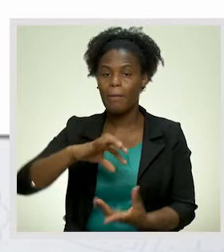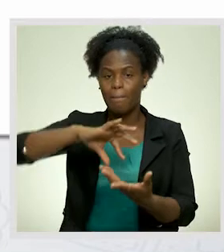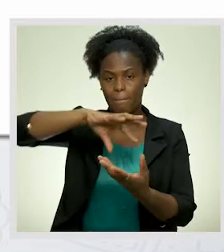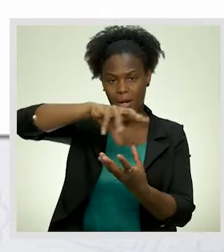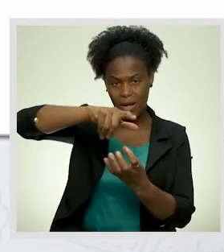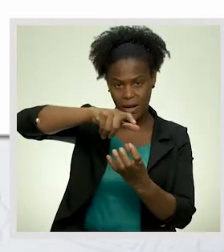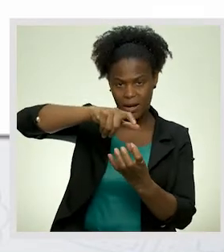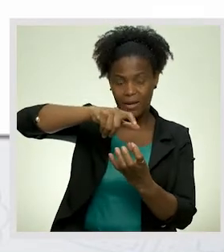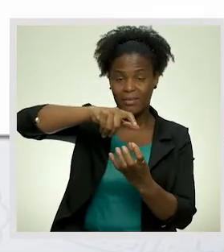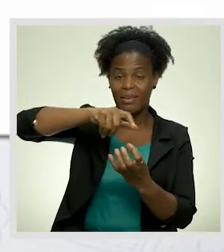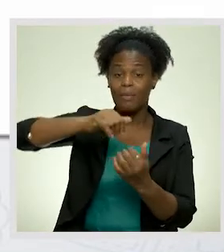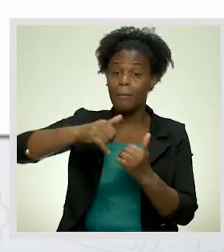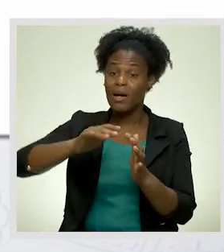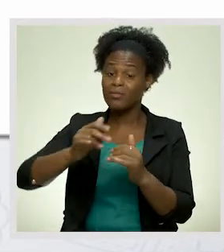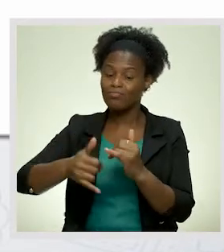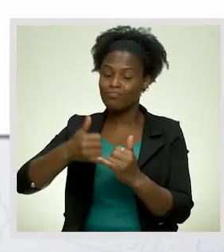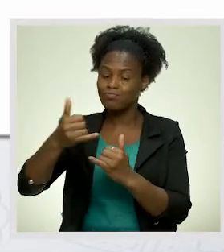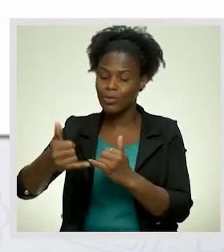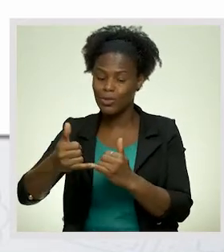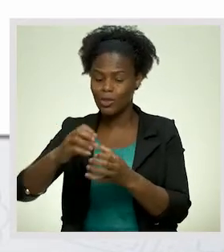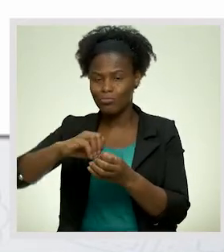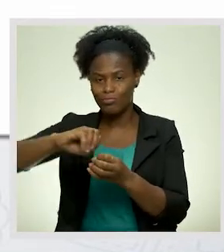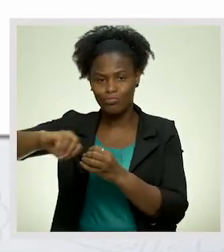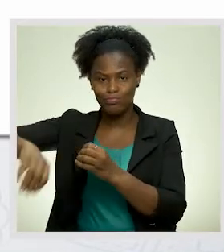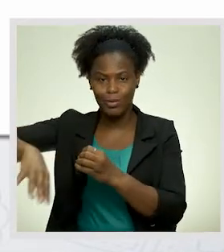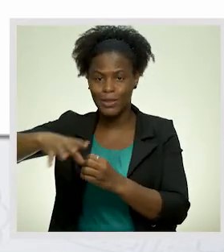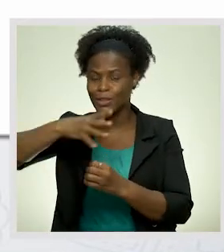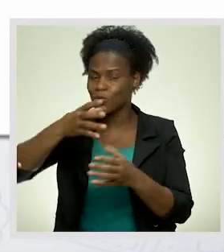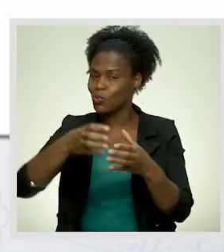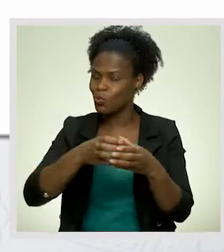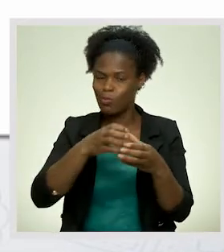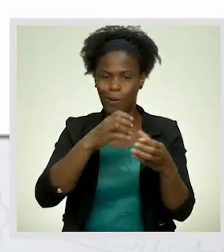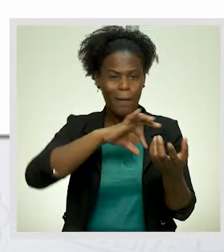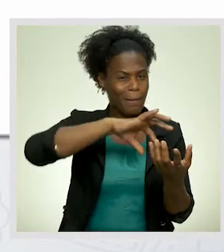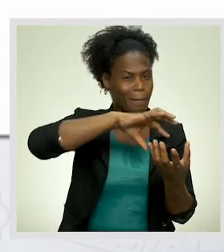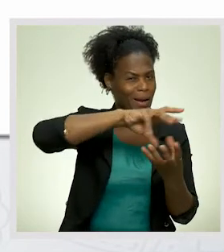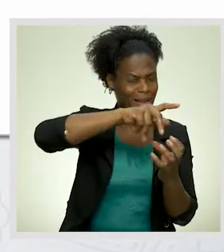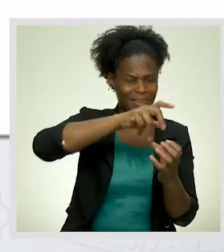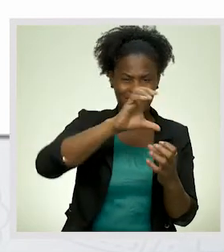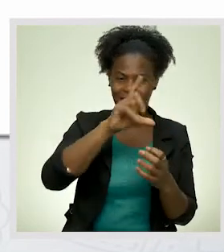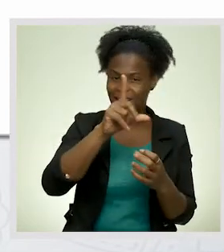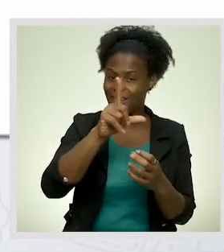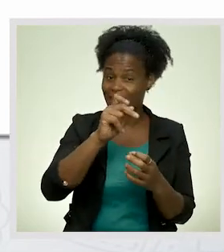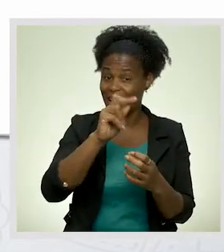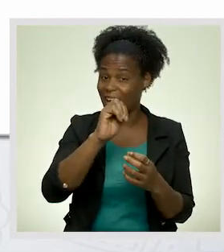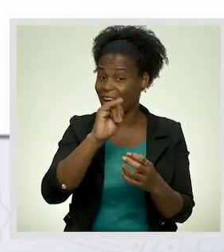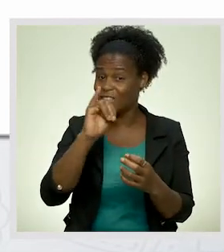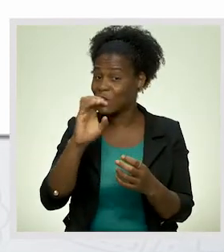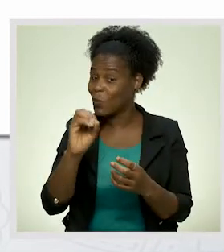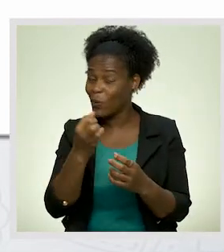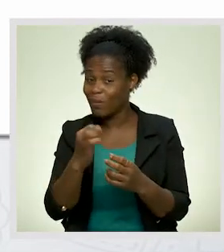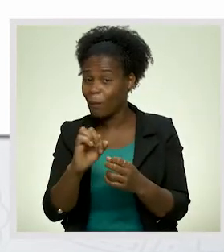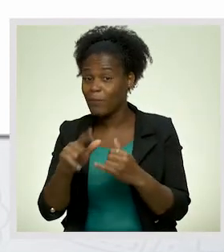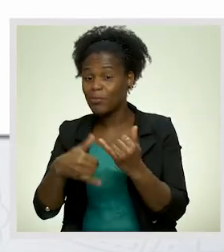que posteriormente foi retirado do grupo dos planetas clássicos e passou a fazer parte do grupo dos